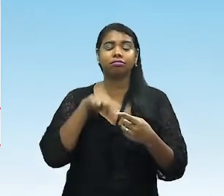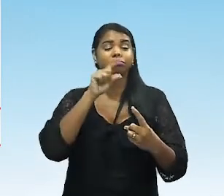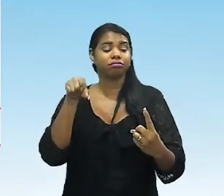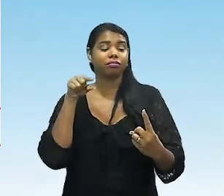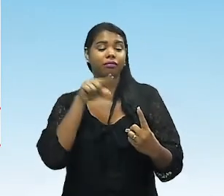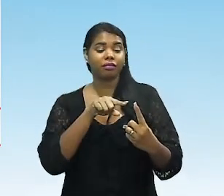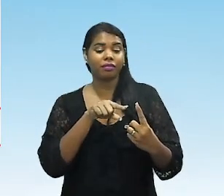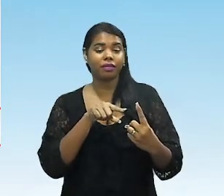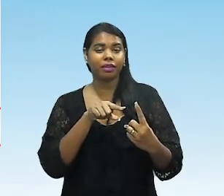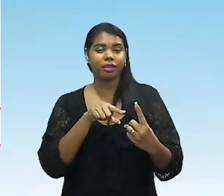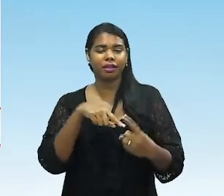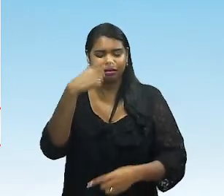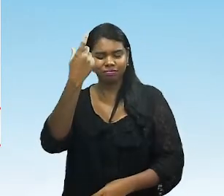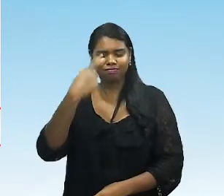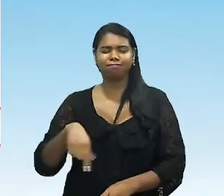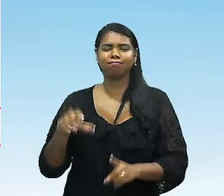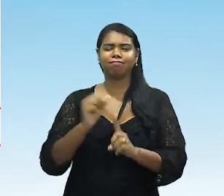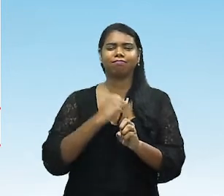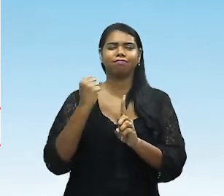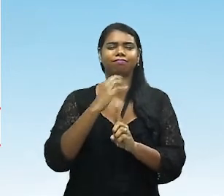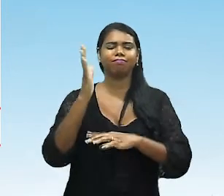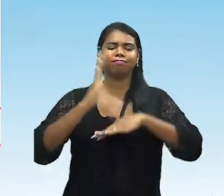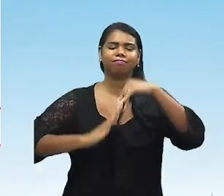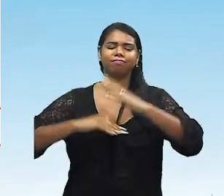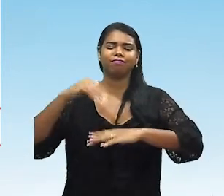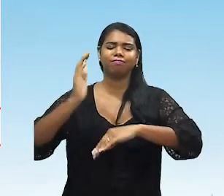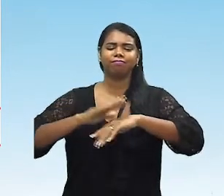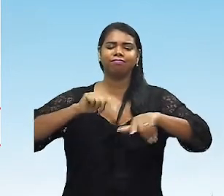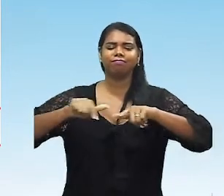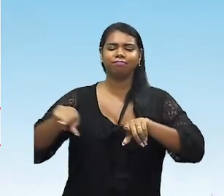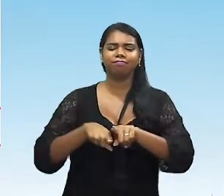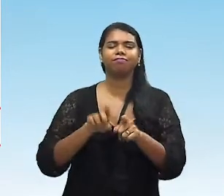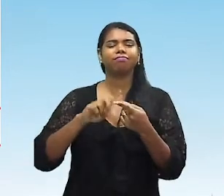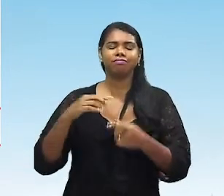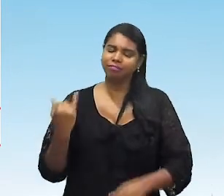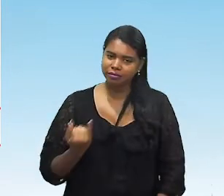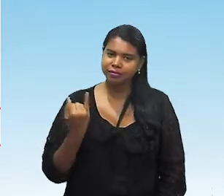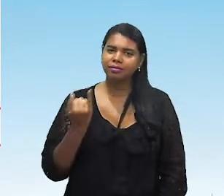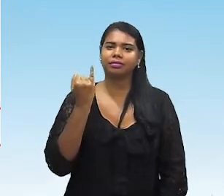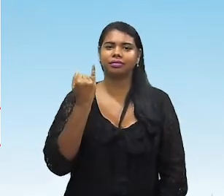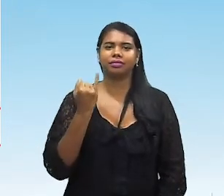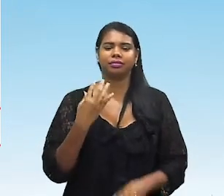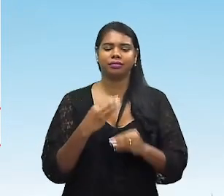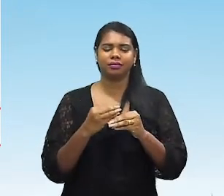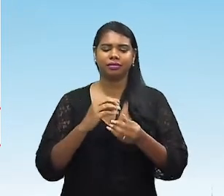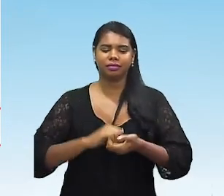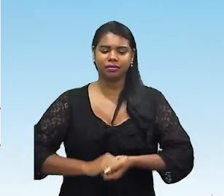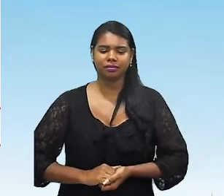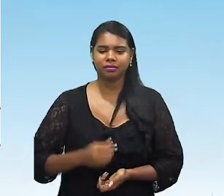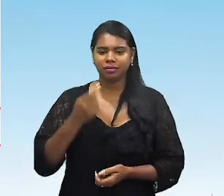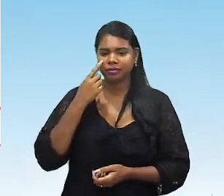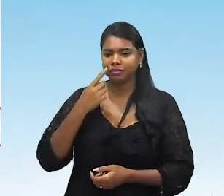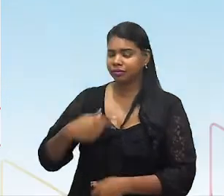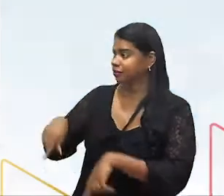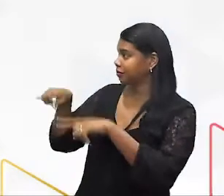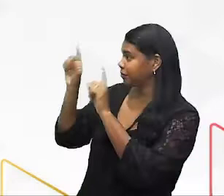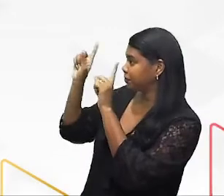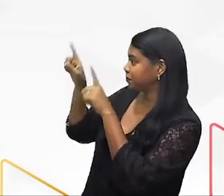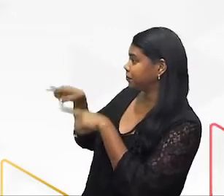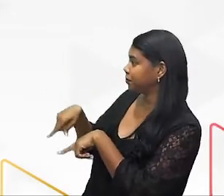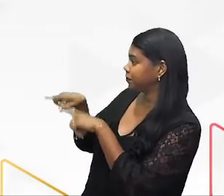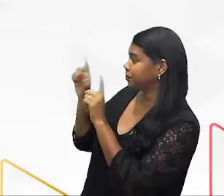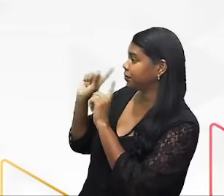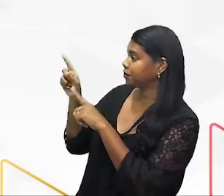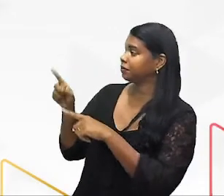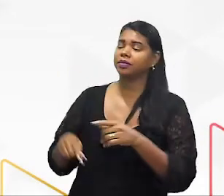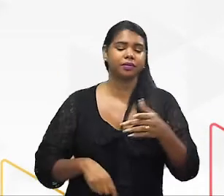objetivos pessoais, sociais e profissionais, né, são importantes. E aí, veja, para nos levar, vamos fazer a